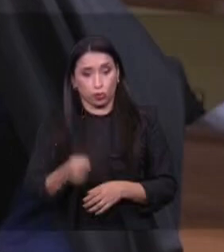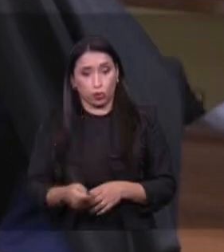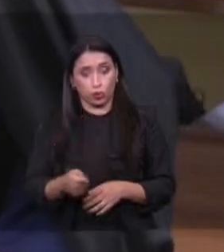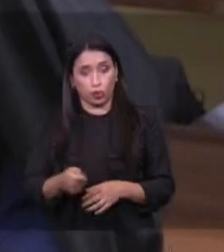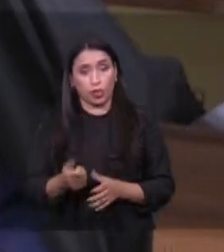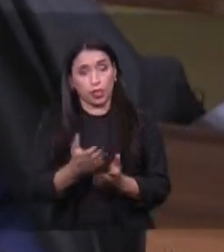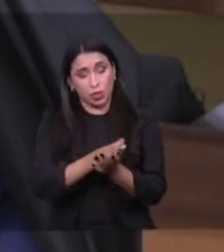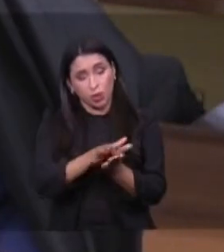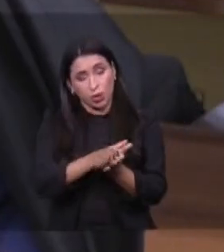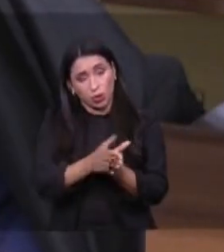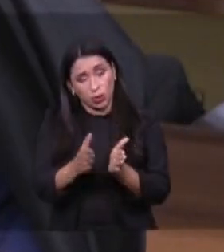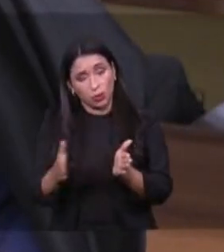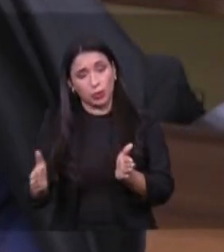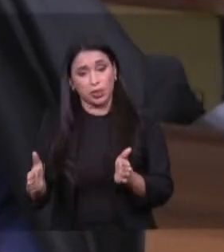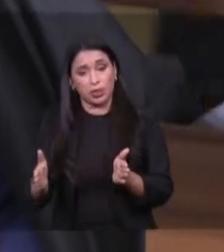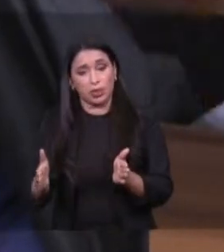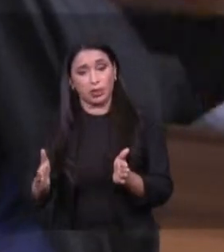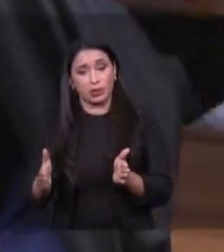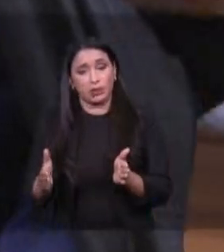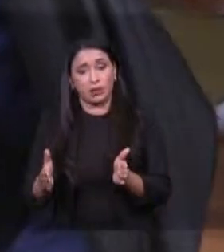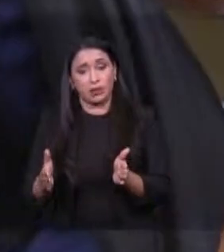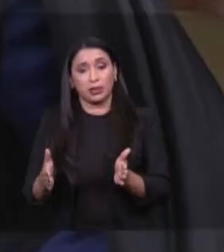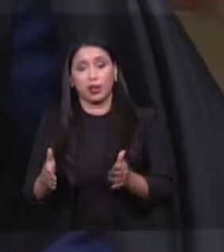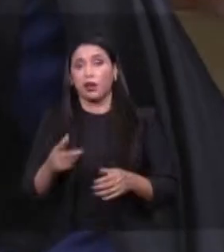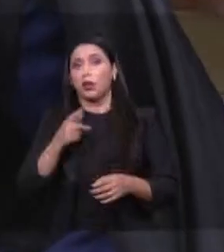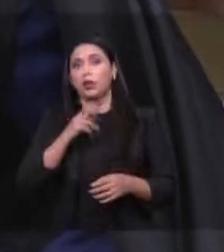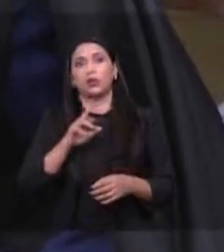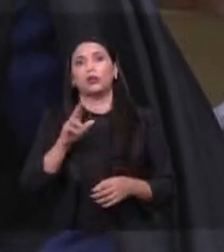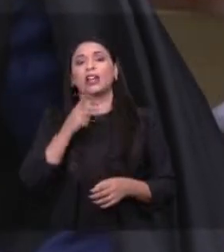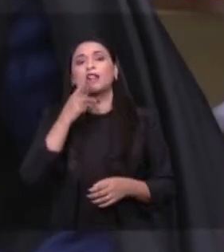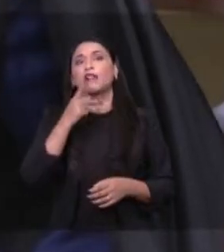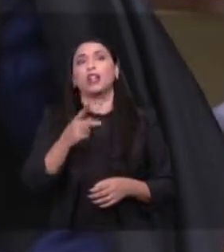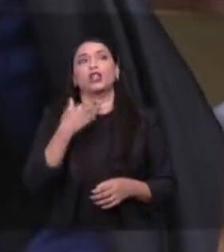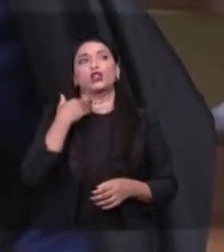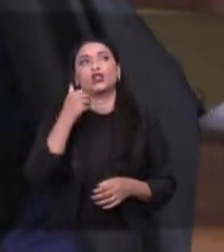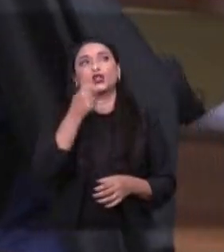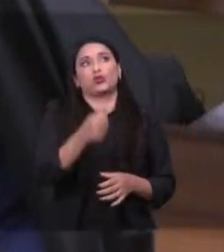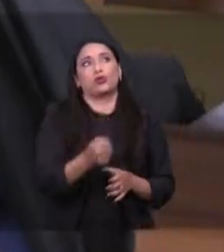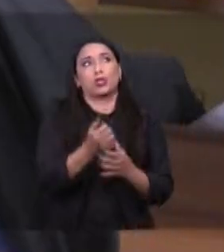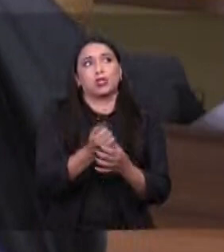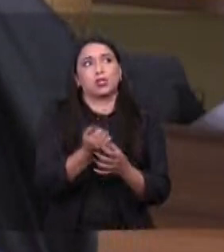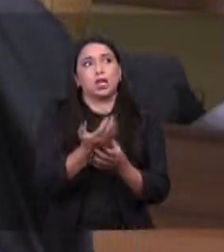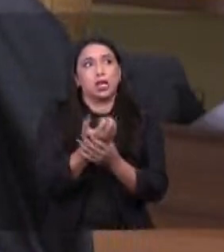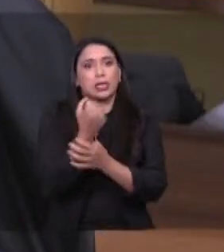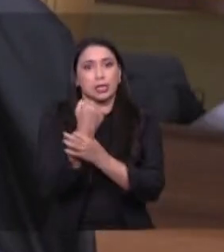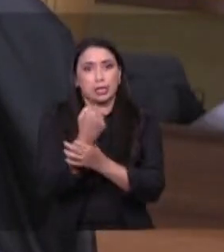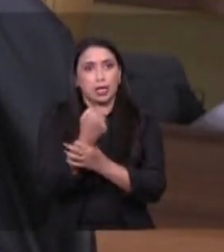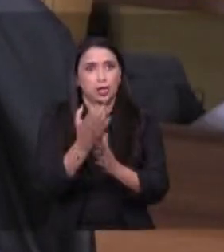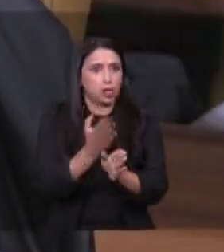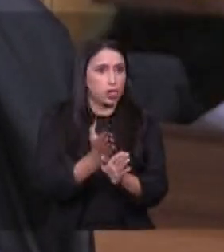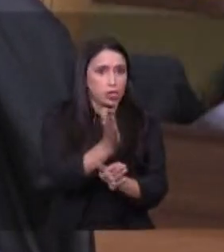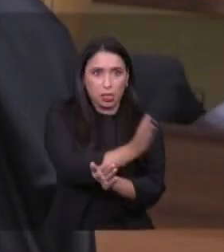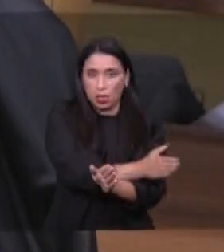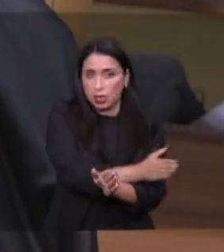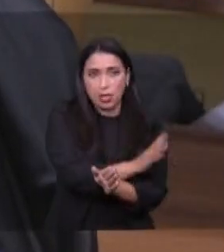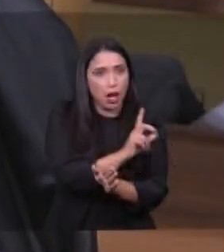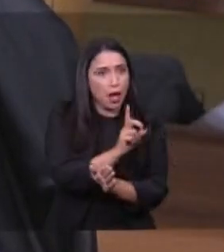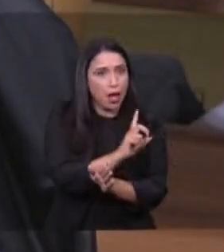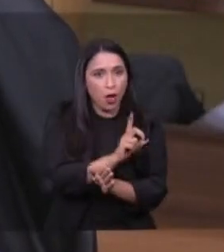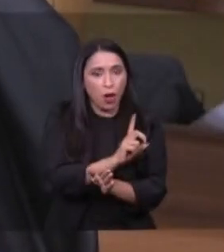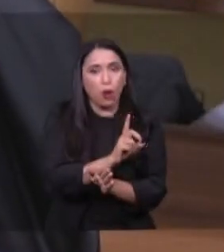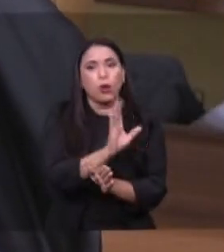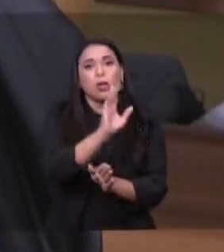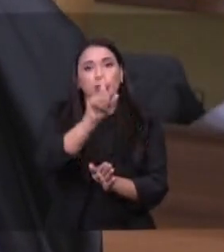locus da instrução. Então, ela não está se referindo a juiz das garantias, ela está se referindo ao juiz do processo